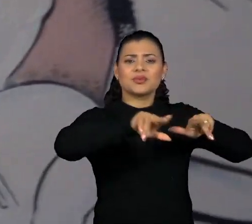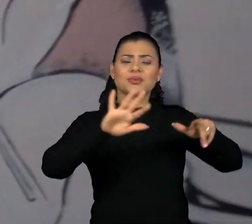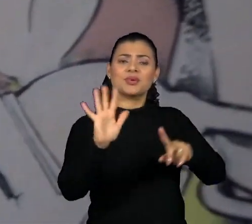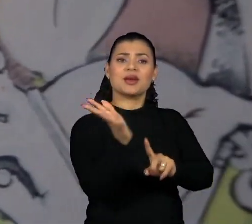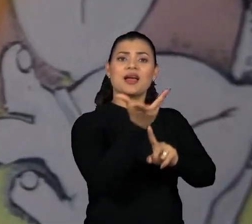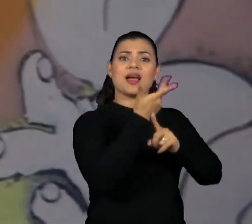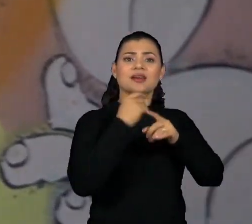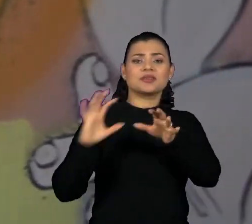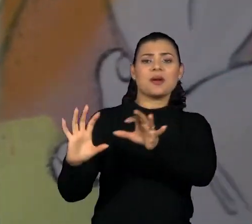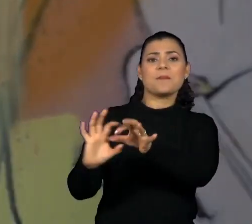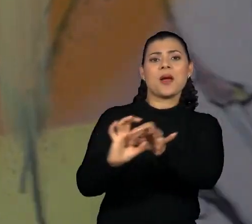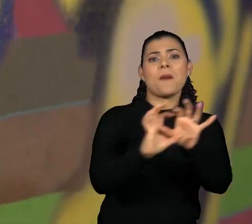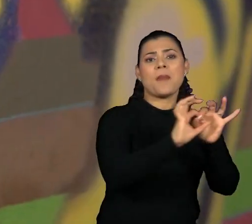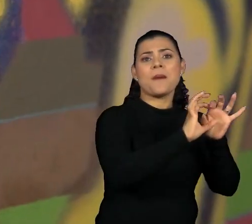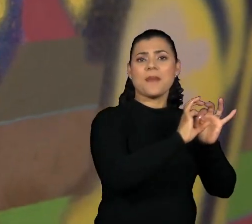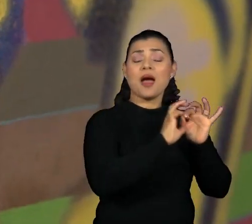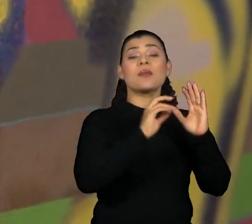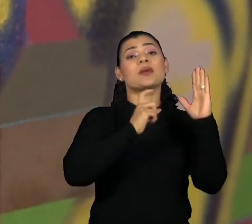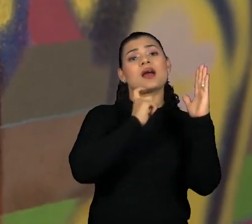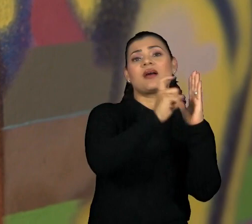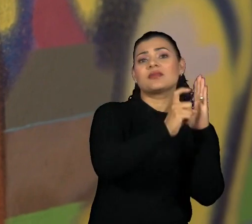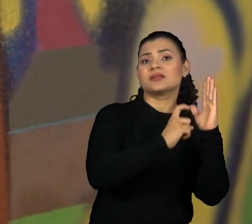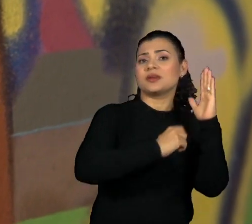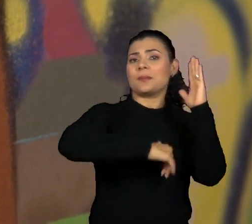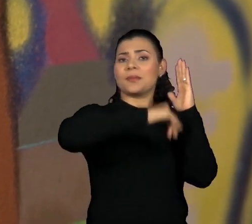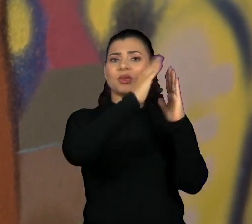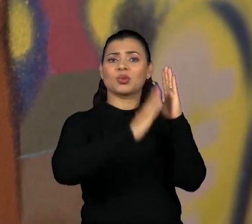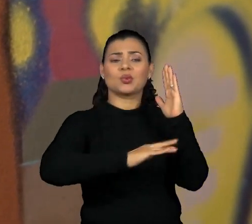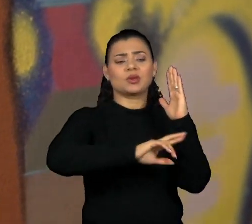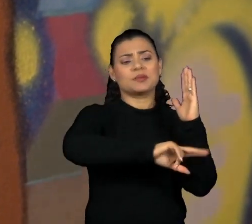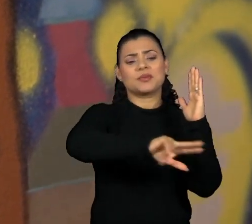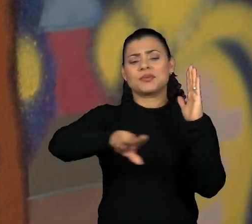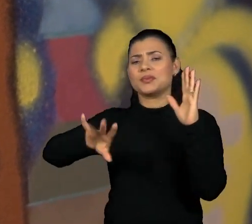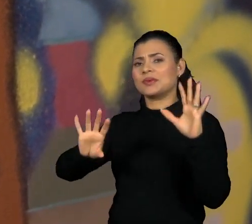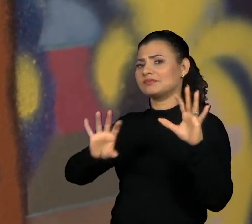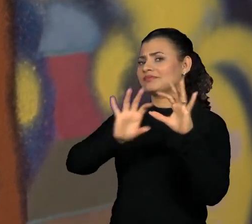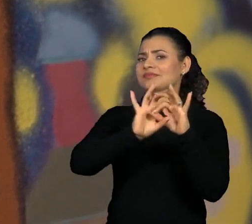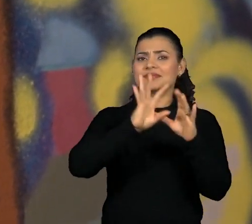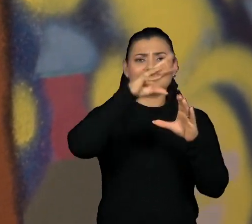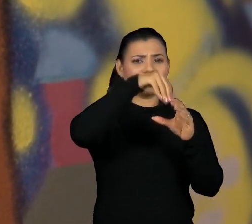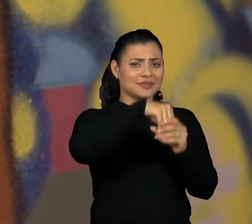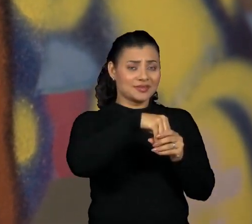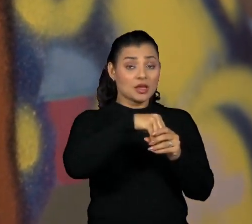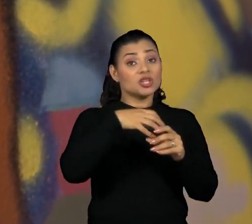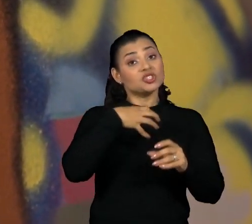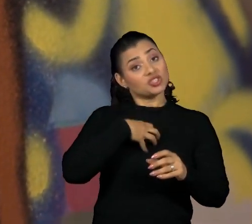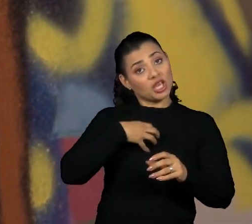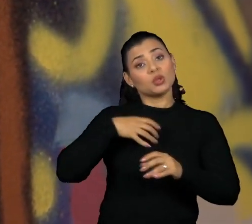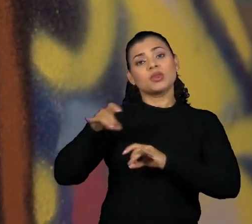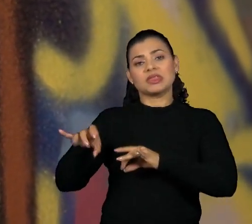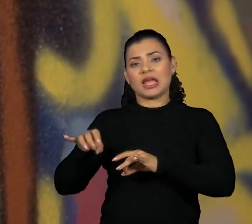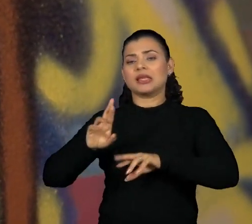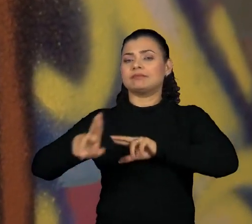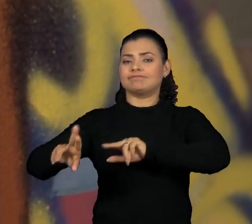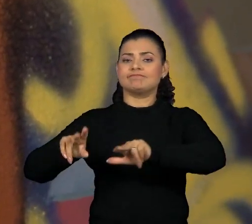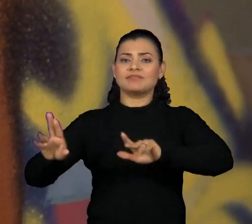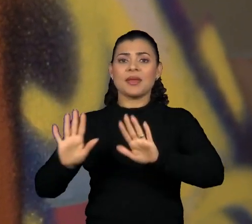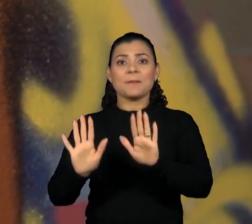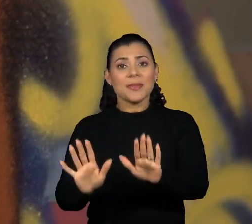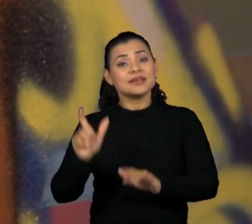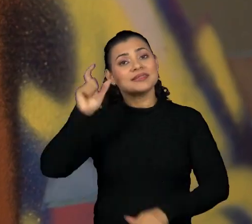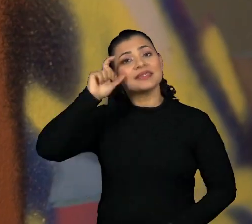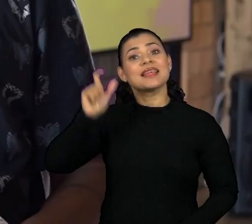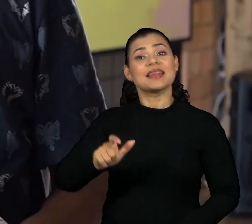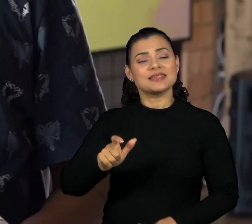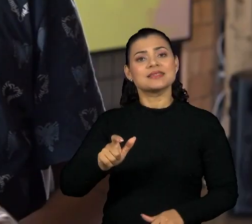dialogam entre si. Então o grafite e a pintura acadêmica não tem um distanciamento. É que a forma de fazer são outras. Acho que isso que é o interessante